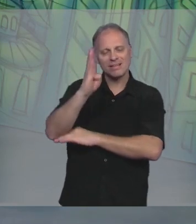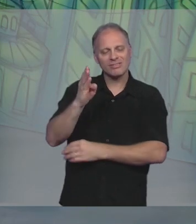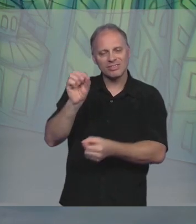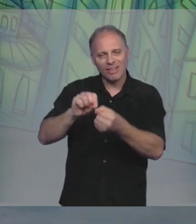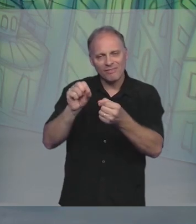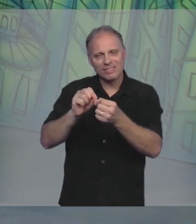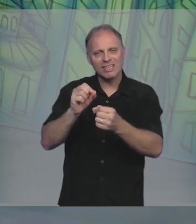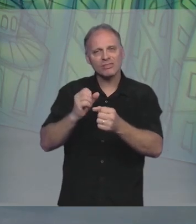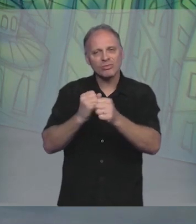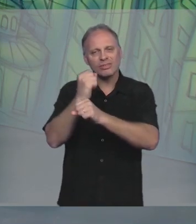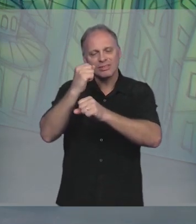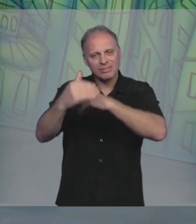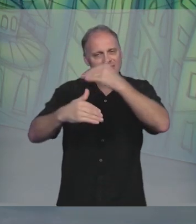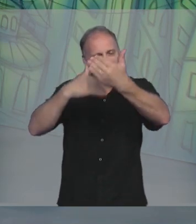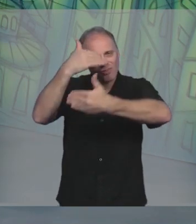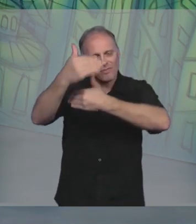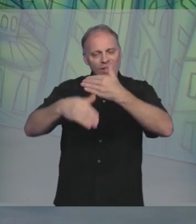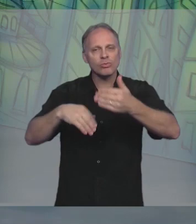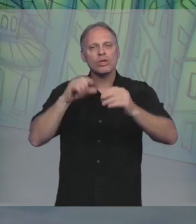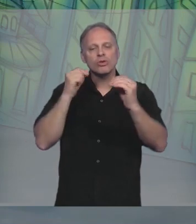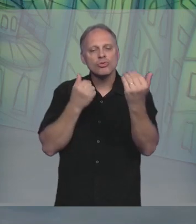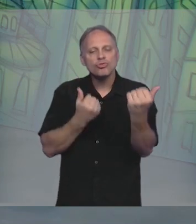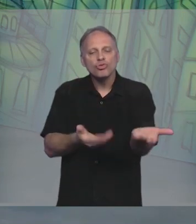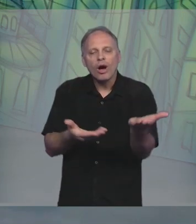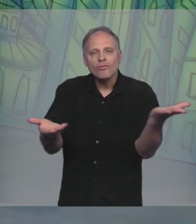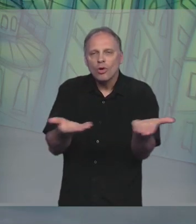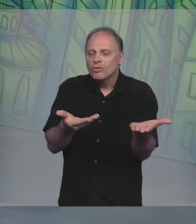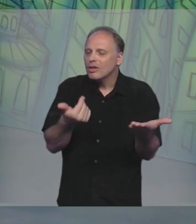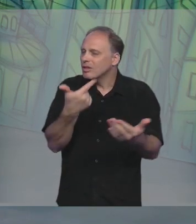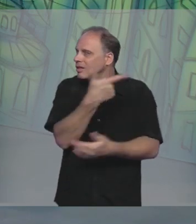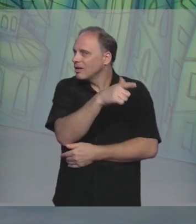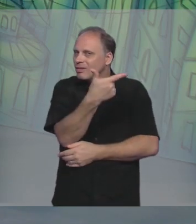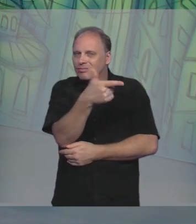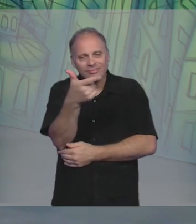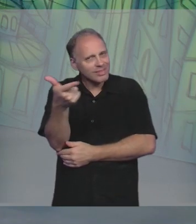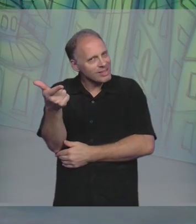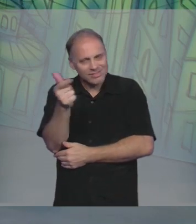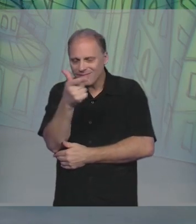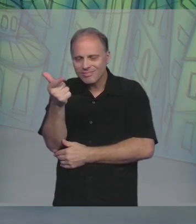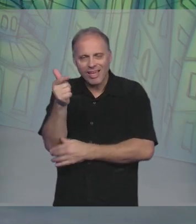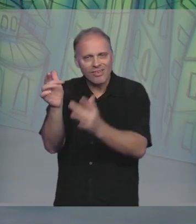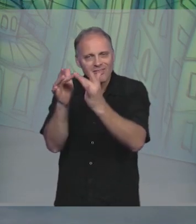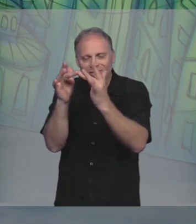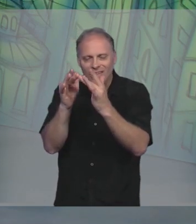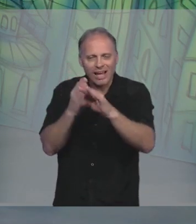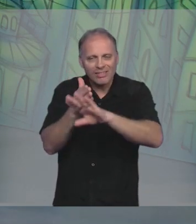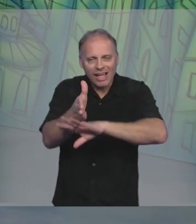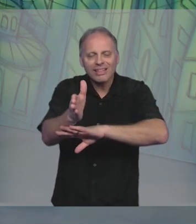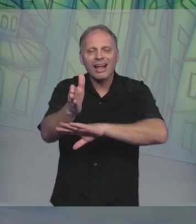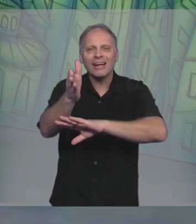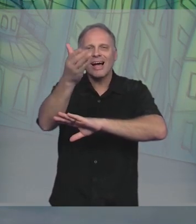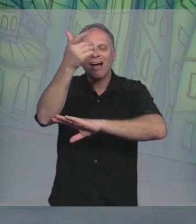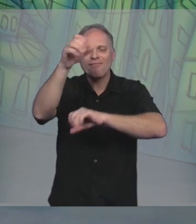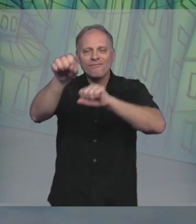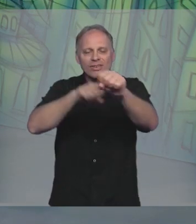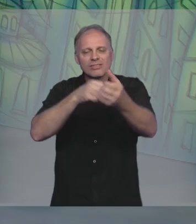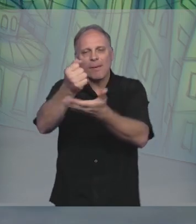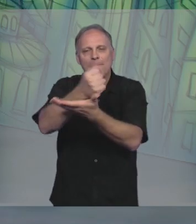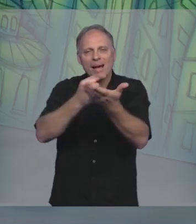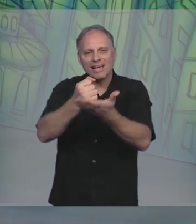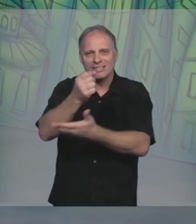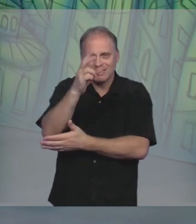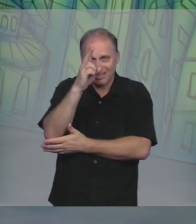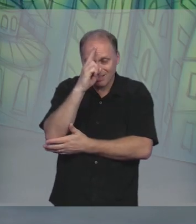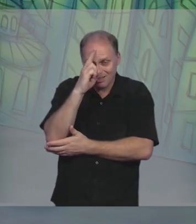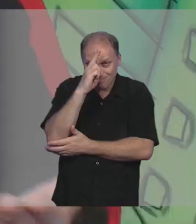é um Brasil onde os jovens de hoje não estão tendo acesso e a formação básica de nível